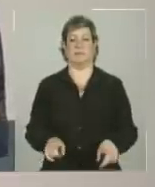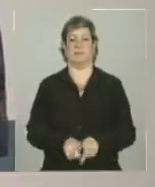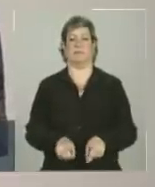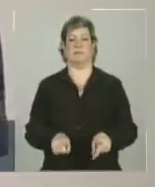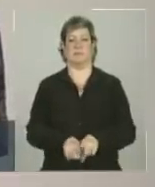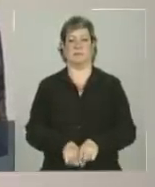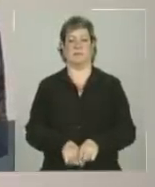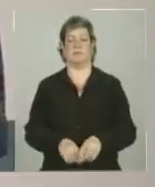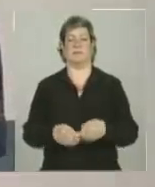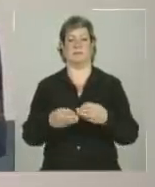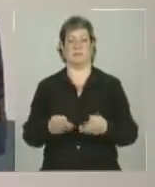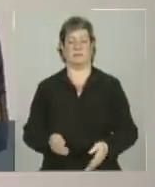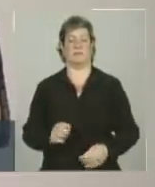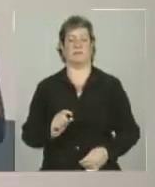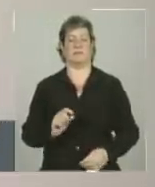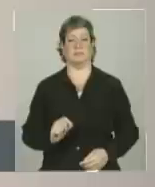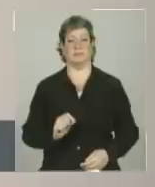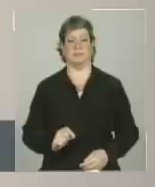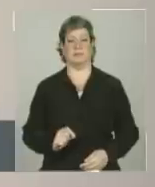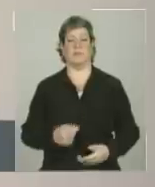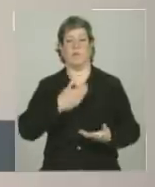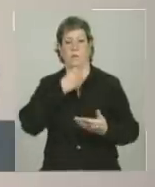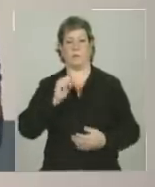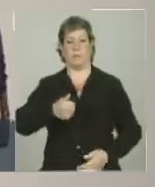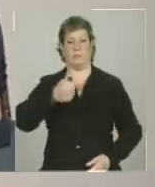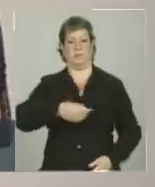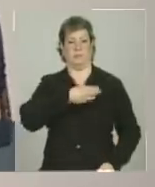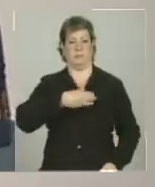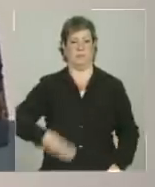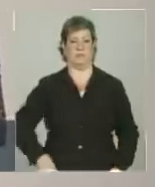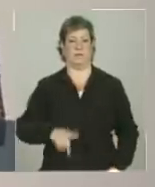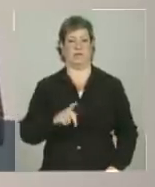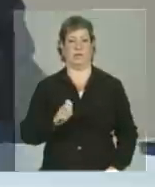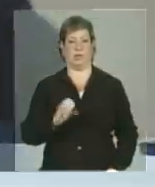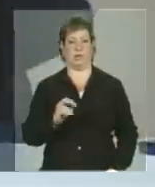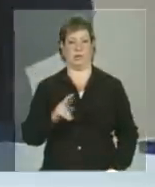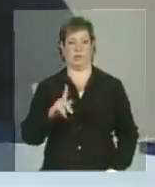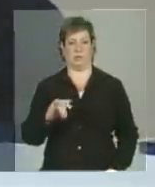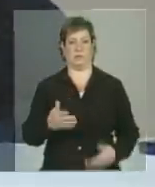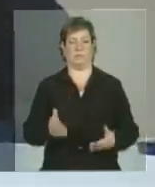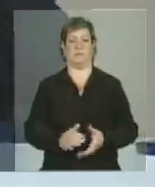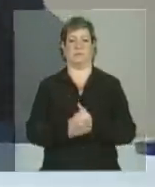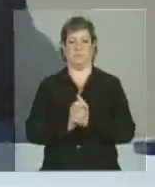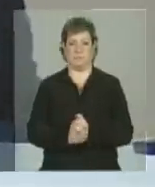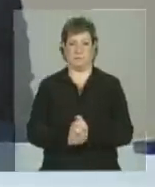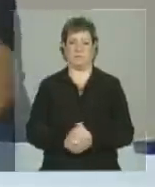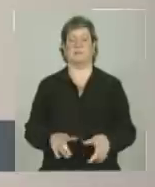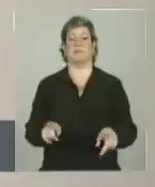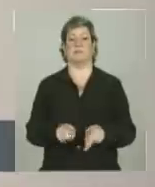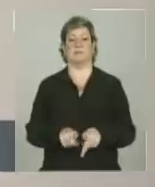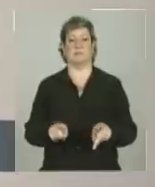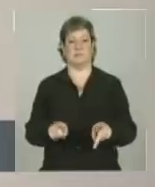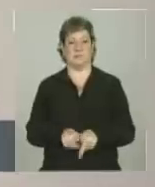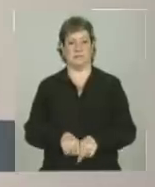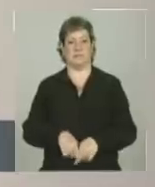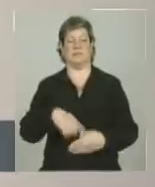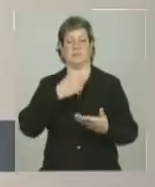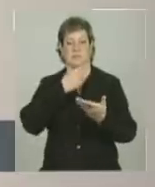Nika Gilauri, primeiro-ministro da Geórgia. Senhor Omar Abdel